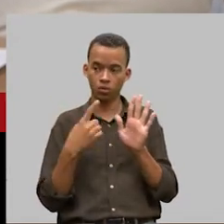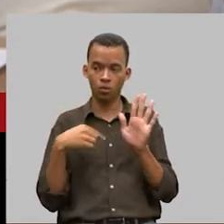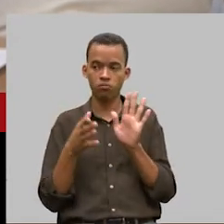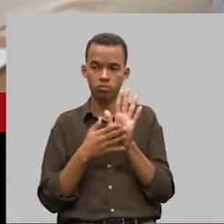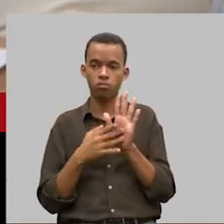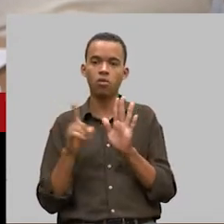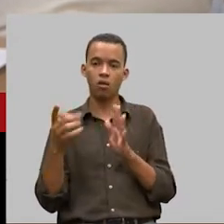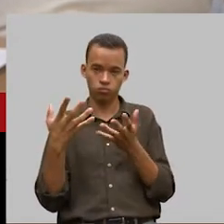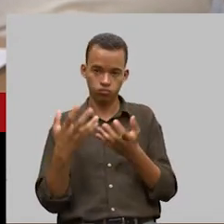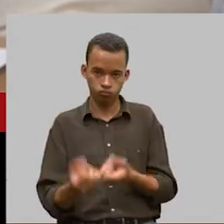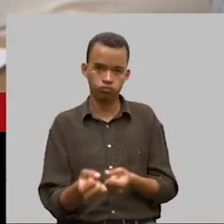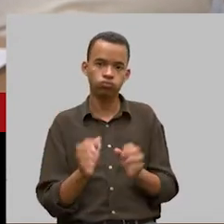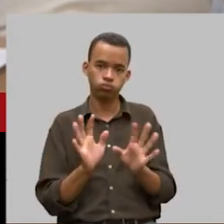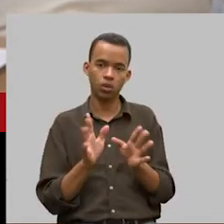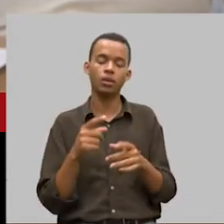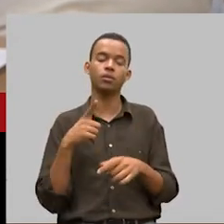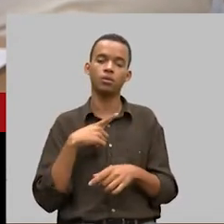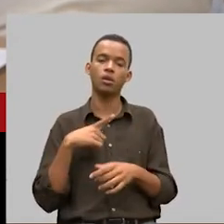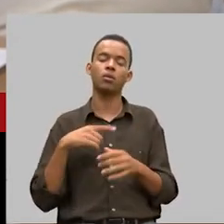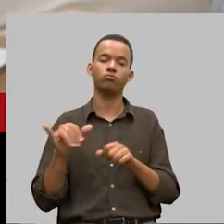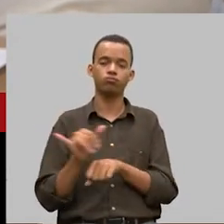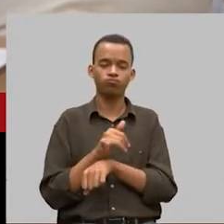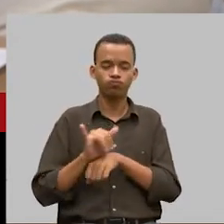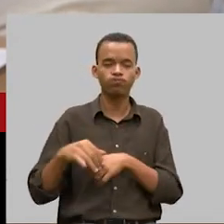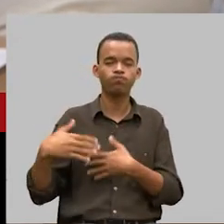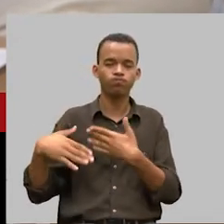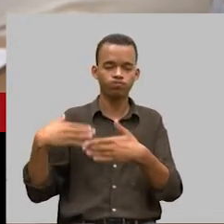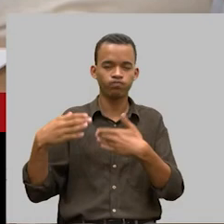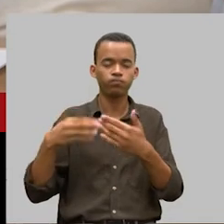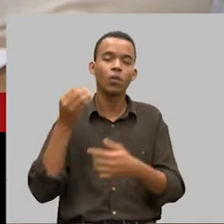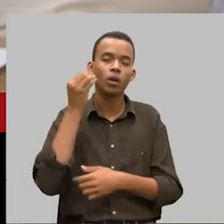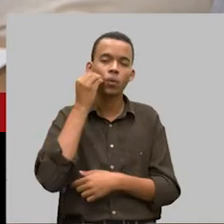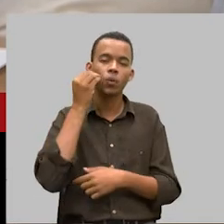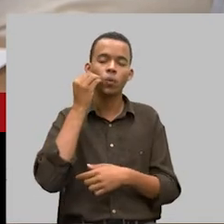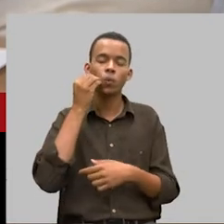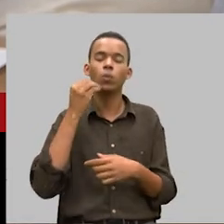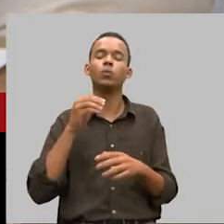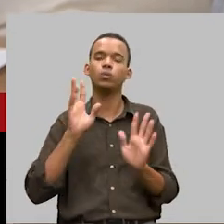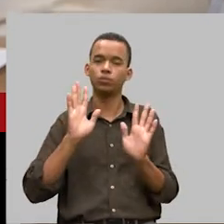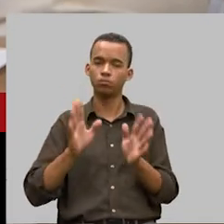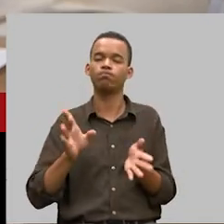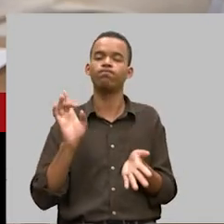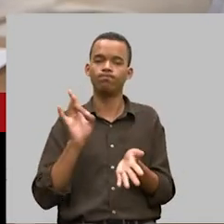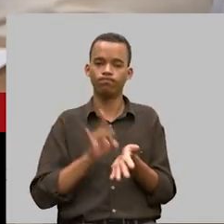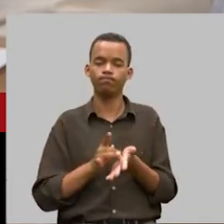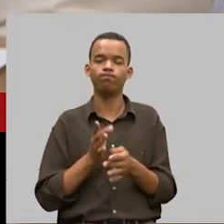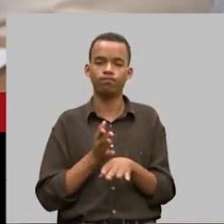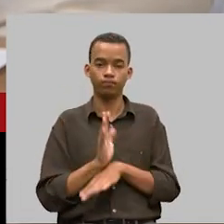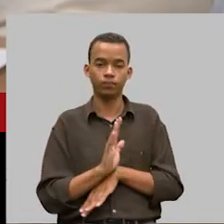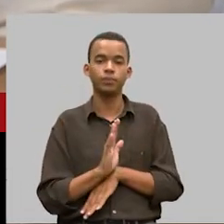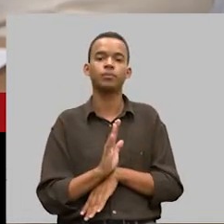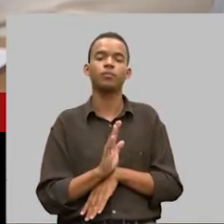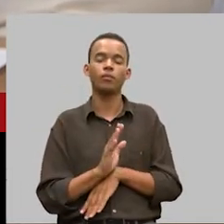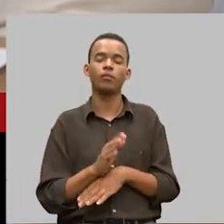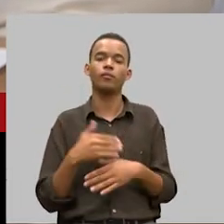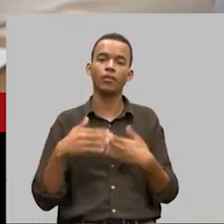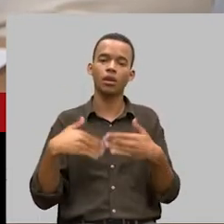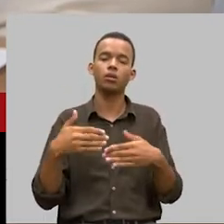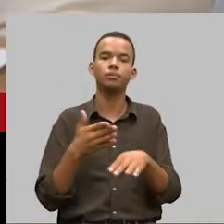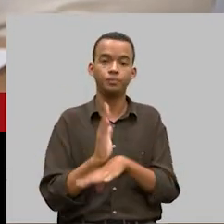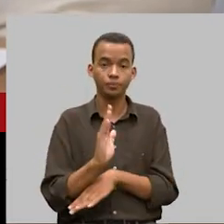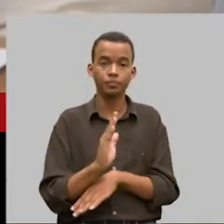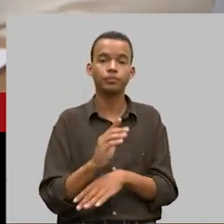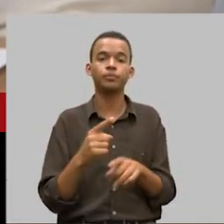e em execução que permitiu eh a a foi foram permitidos através